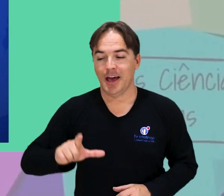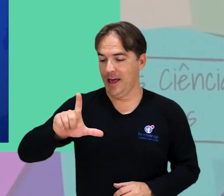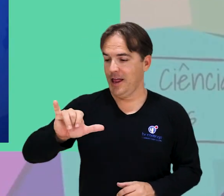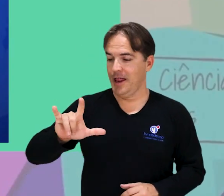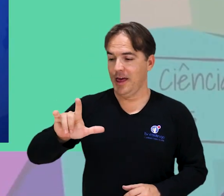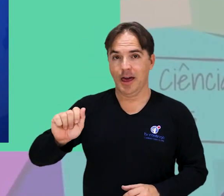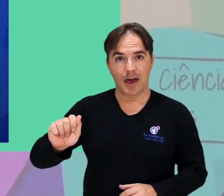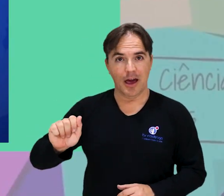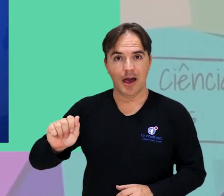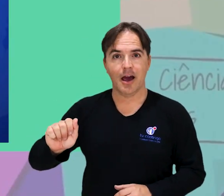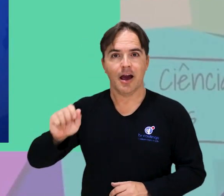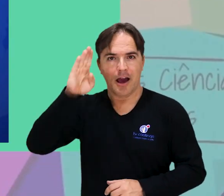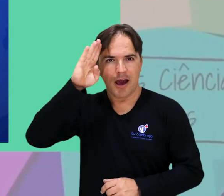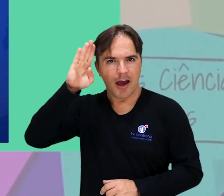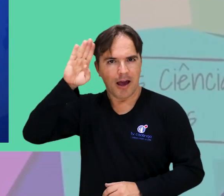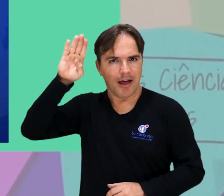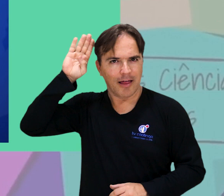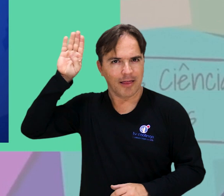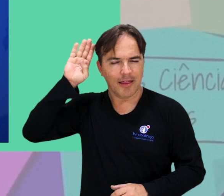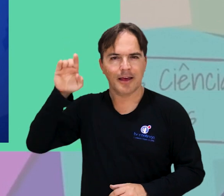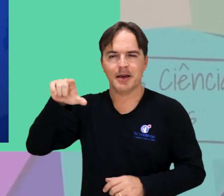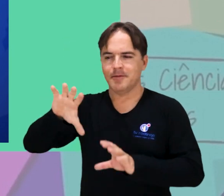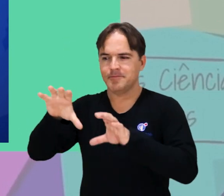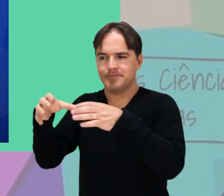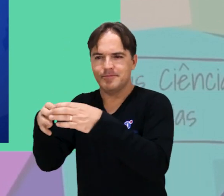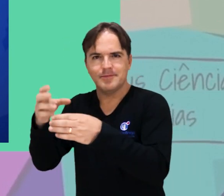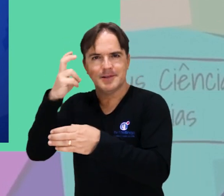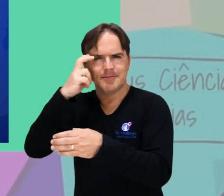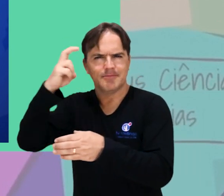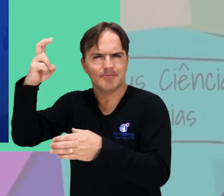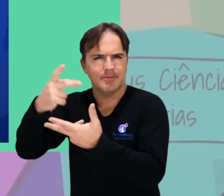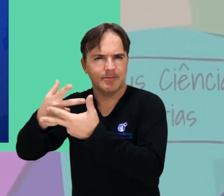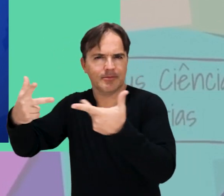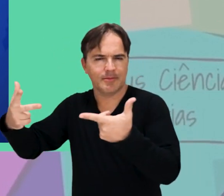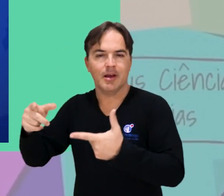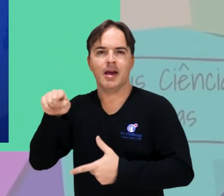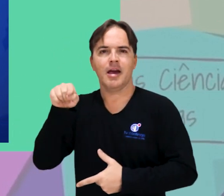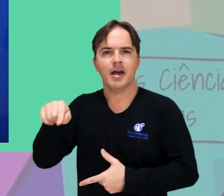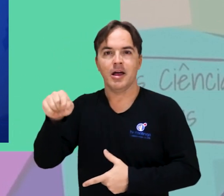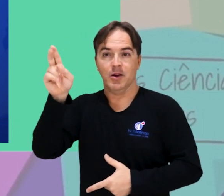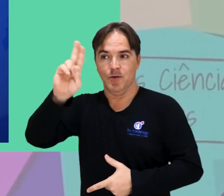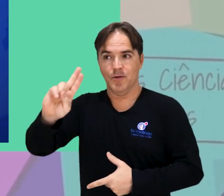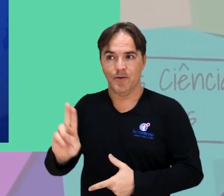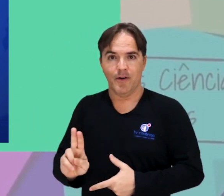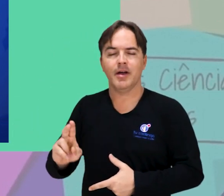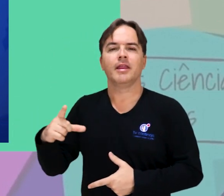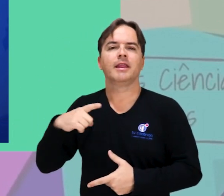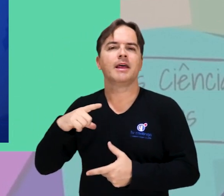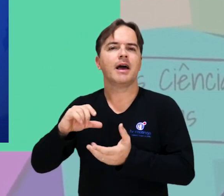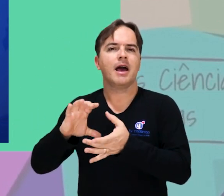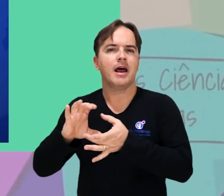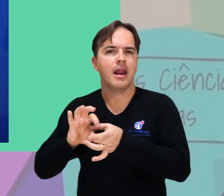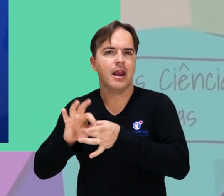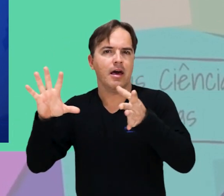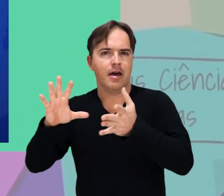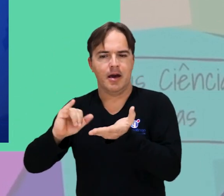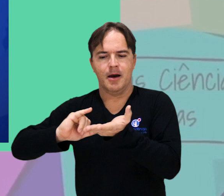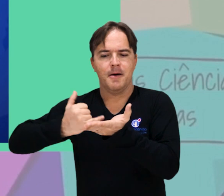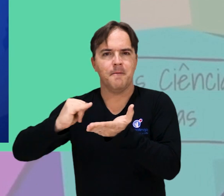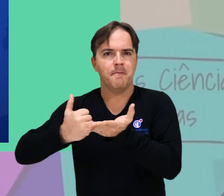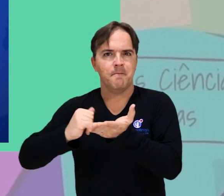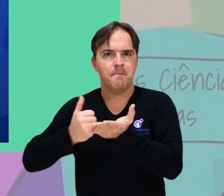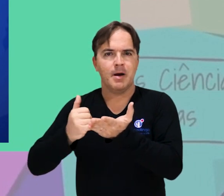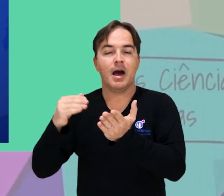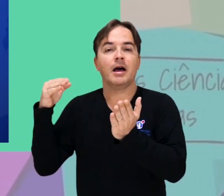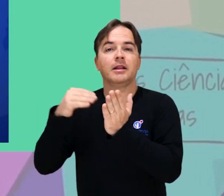acadêmica Business inteligência da Universidade Federal do Vale do São Francisco está com inscrições abertas até uma da tarde